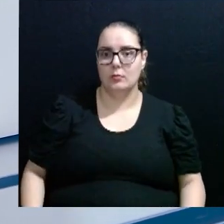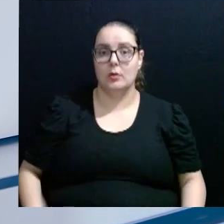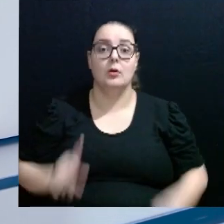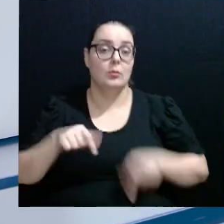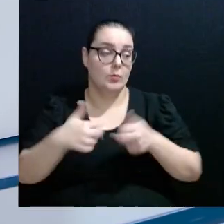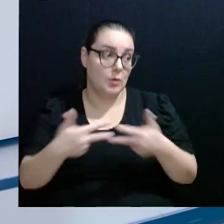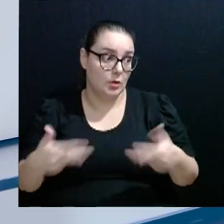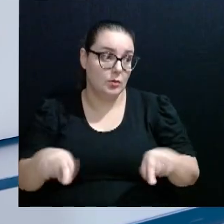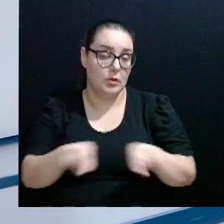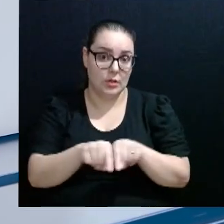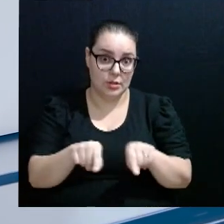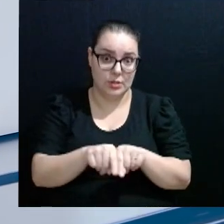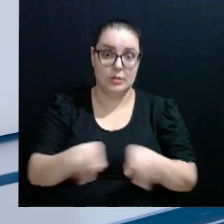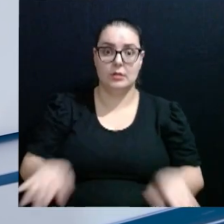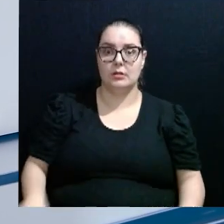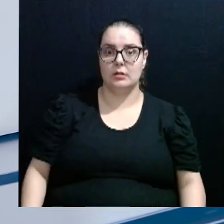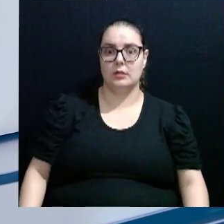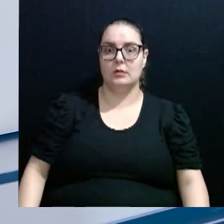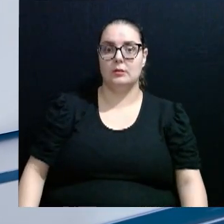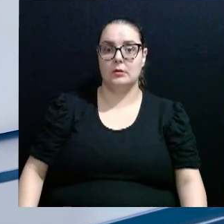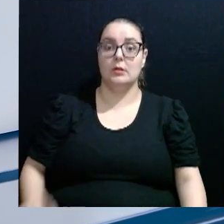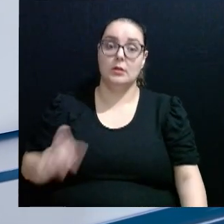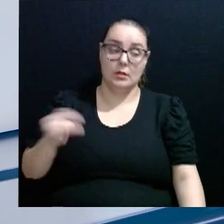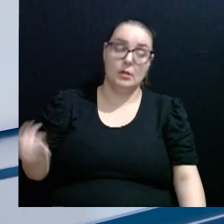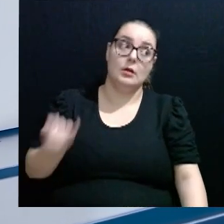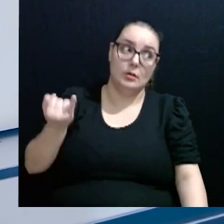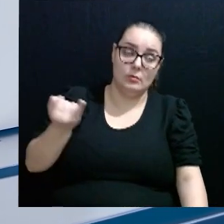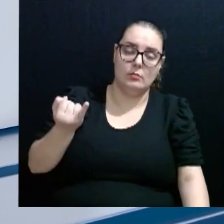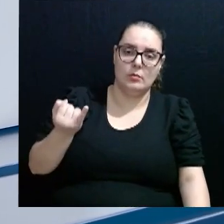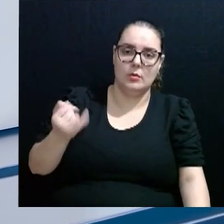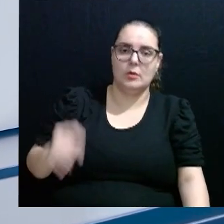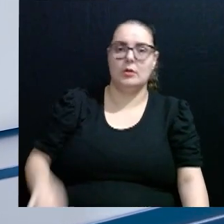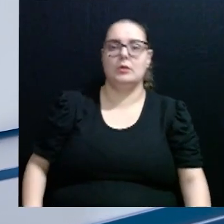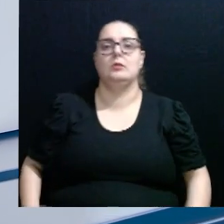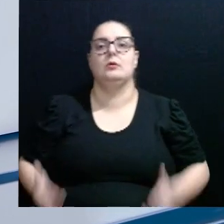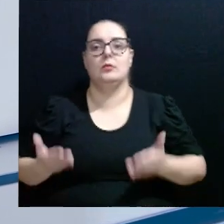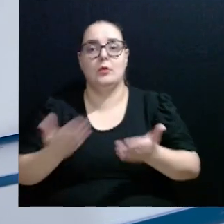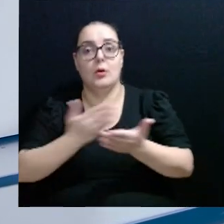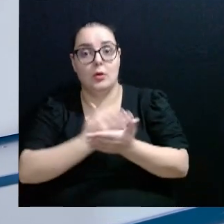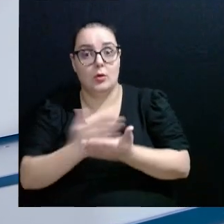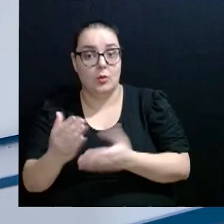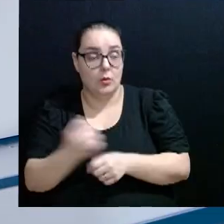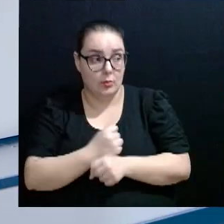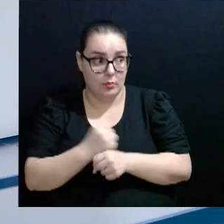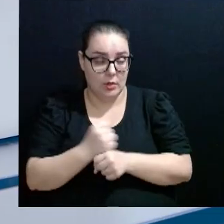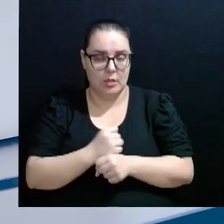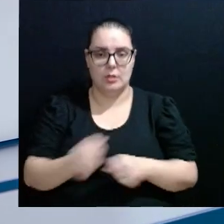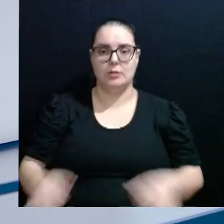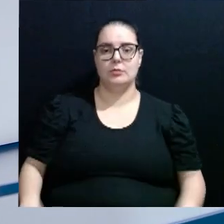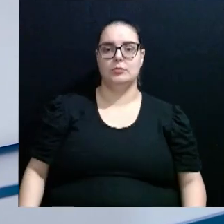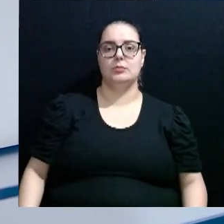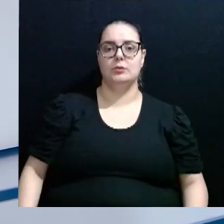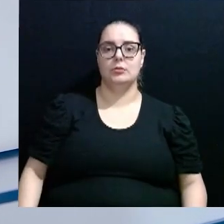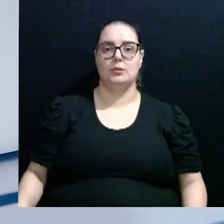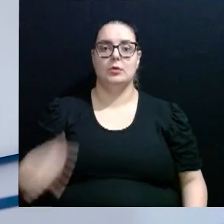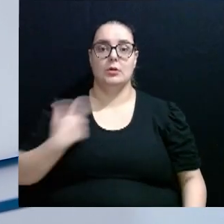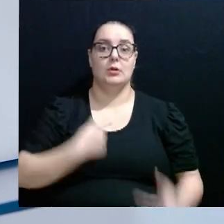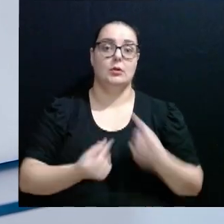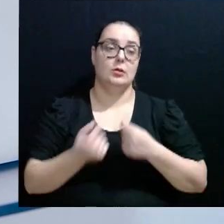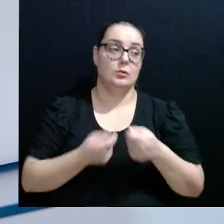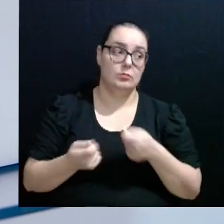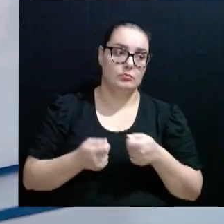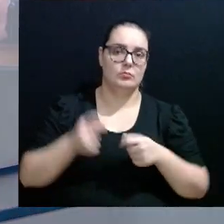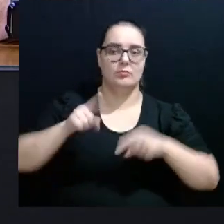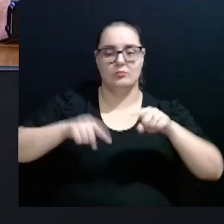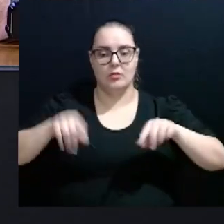que é importante trazer, que o início do ano, tá? A nossa economia ela fica um pouco estagnada, ou